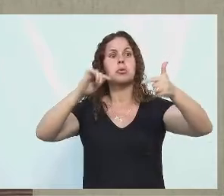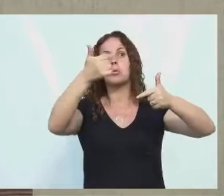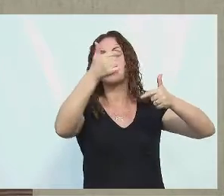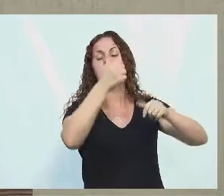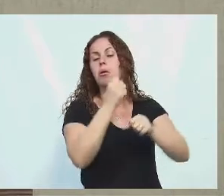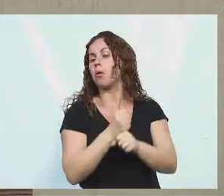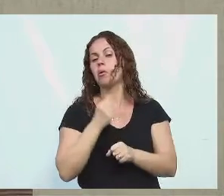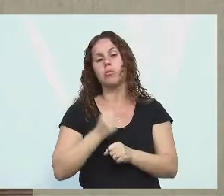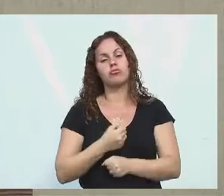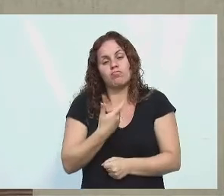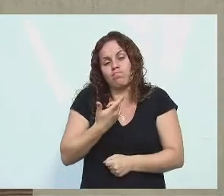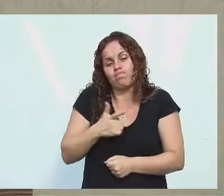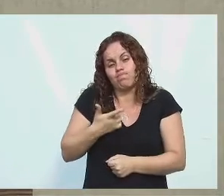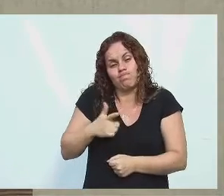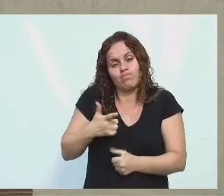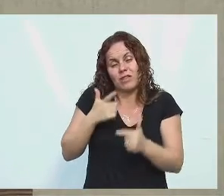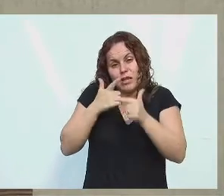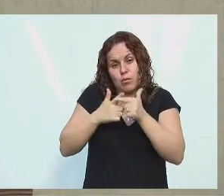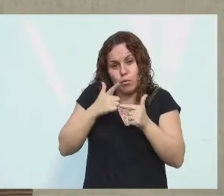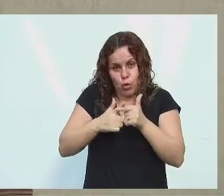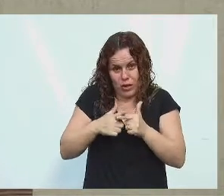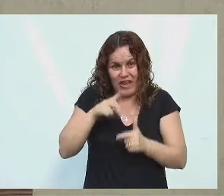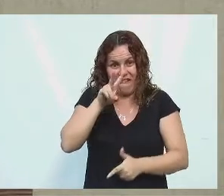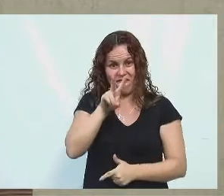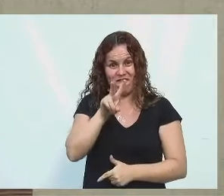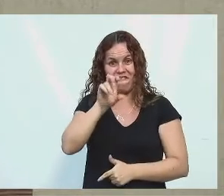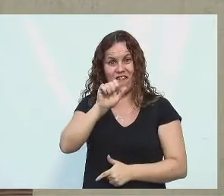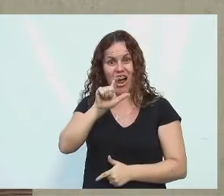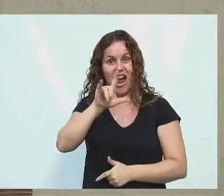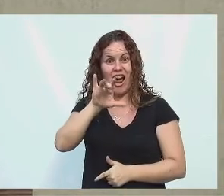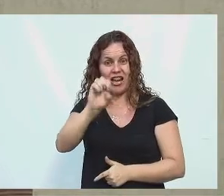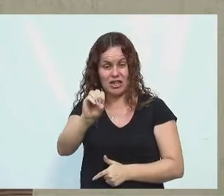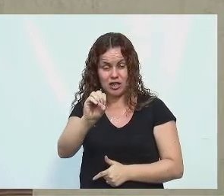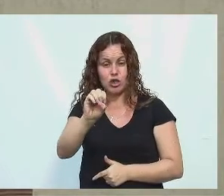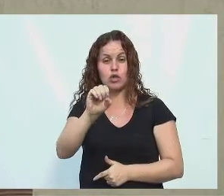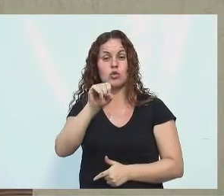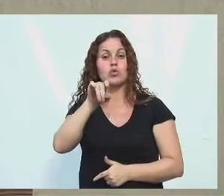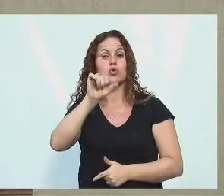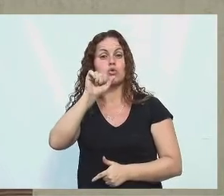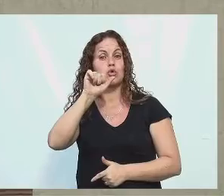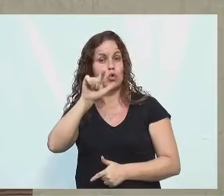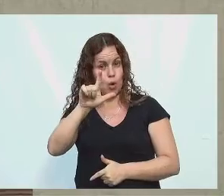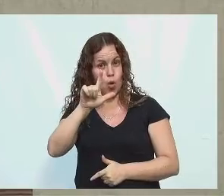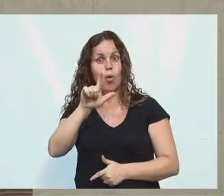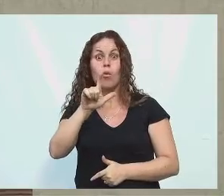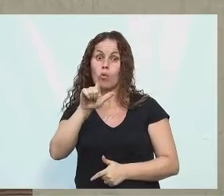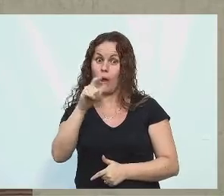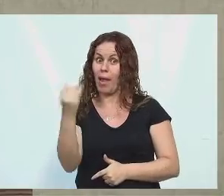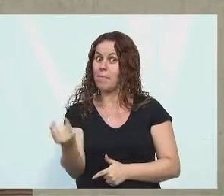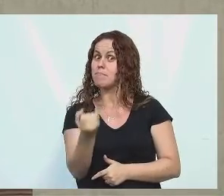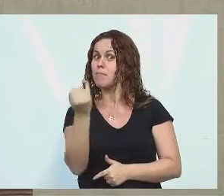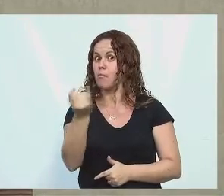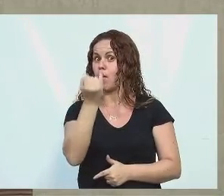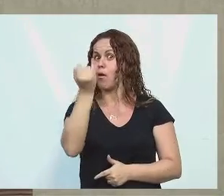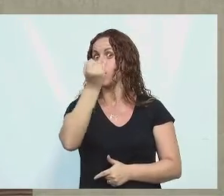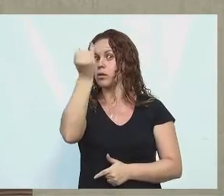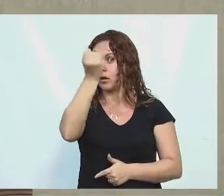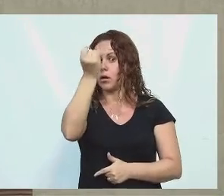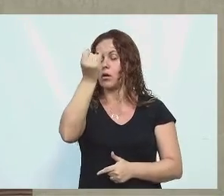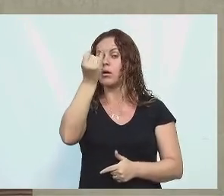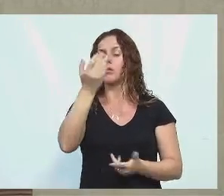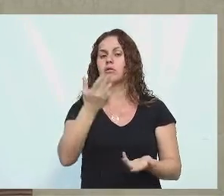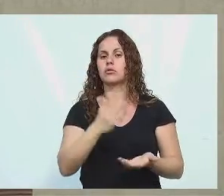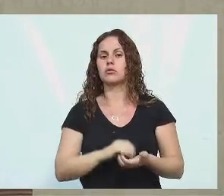relevância. Porque aquela do Vale do Sol até as Coelhas seria uma obra de relevância, vereador Sérgio, vereador Geraldão.